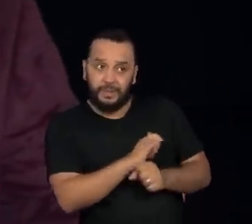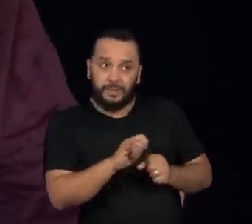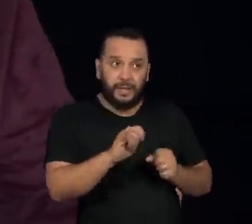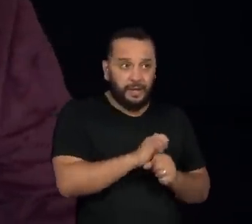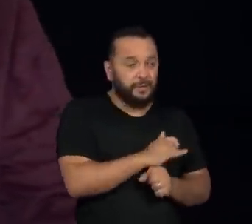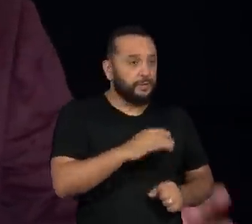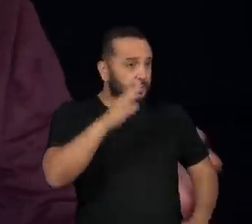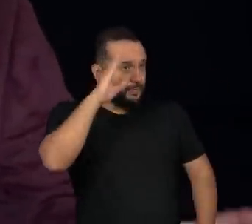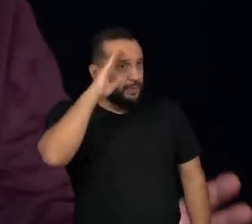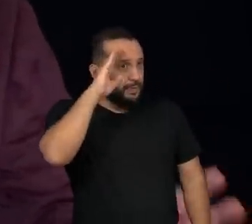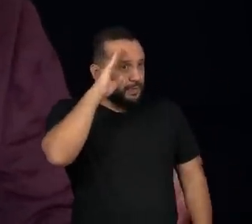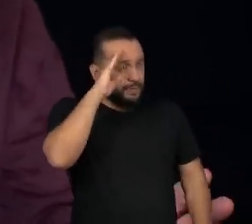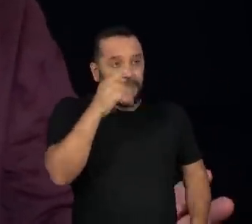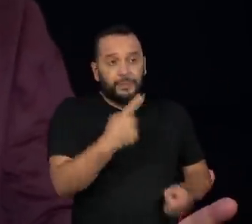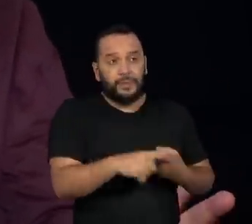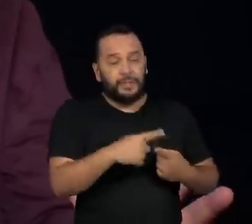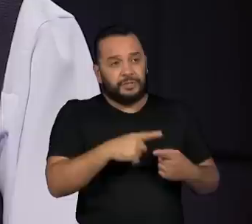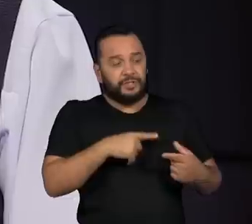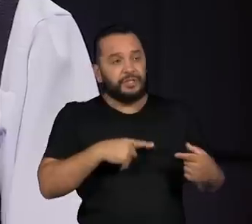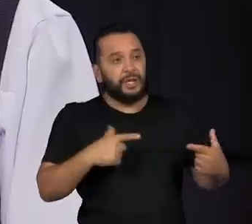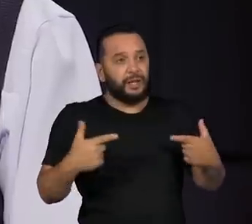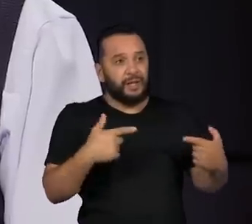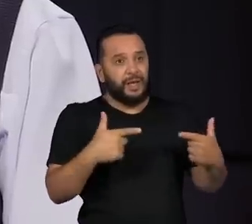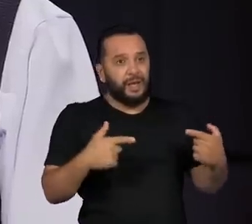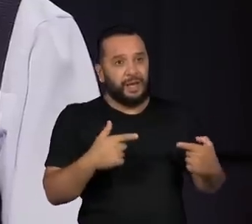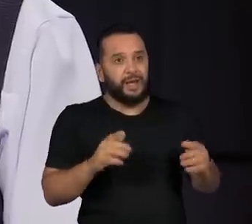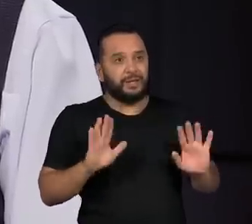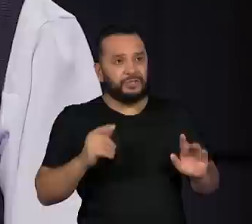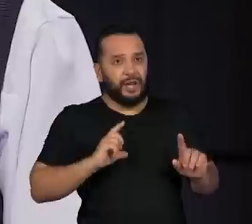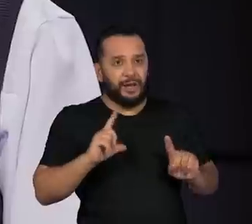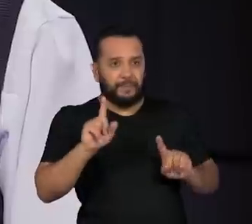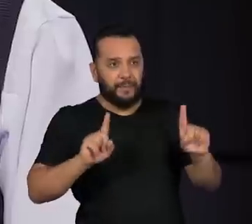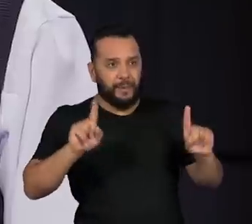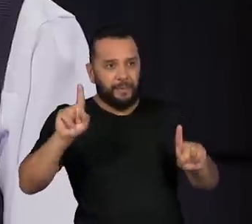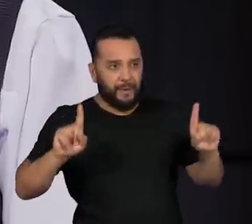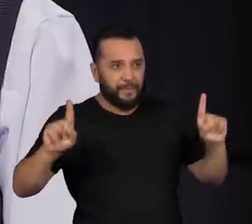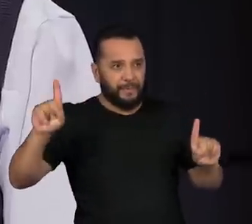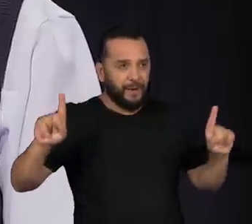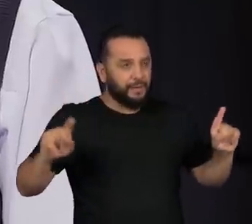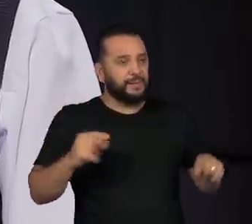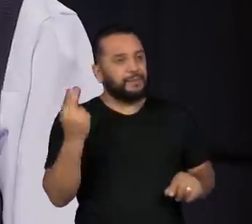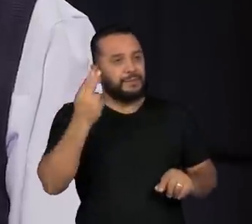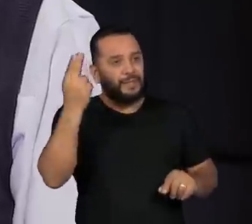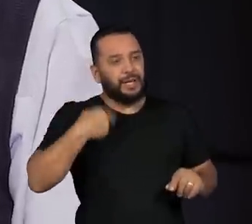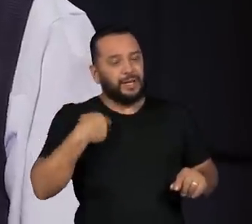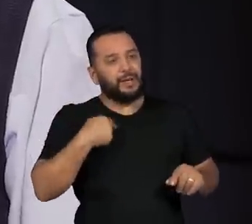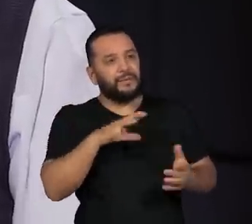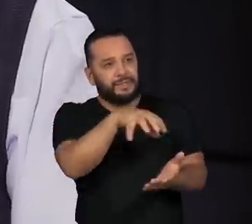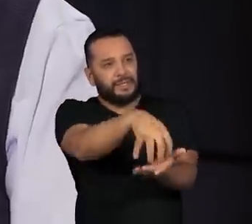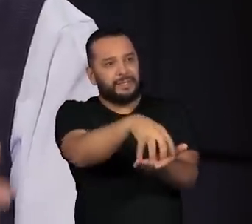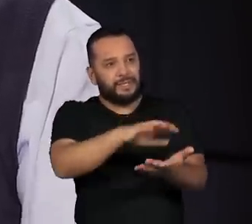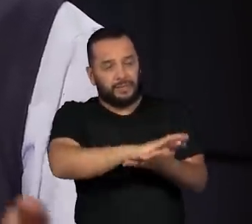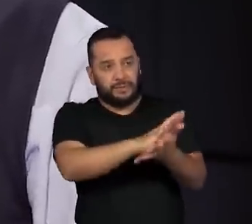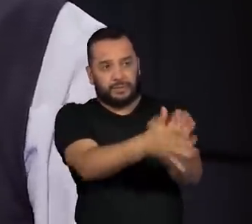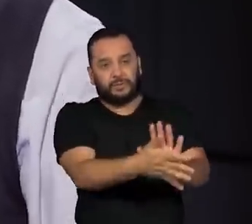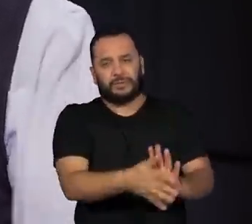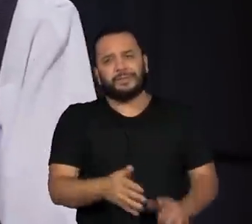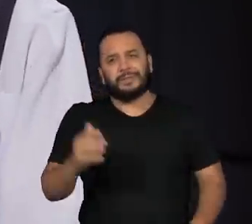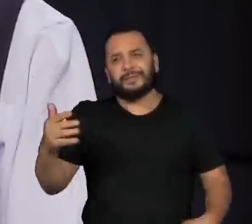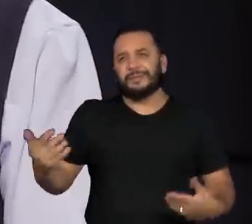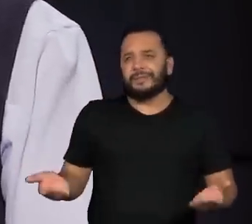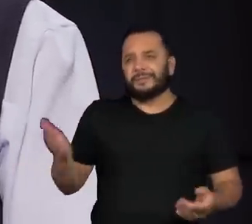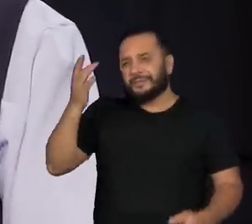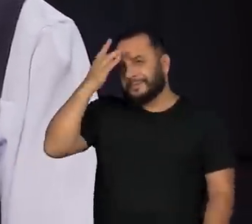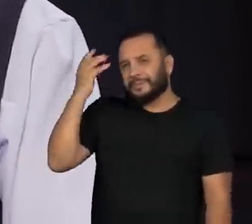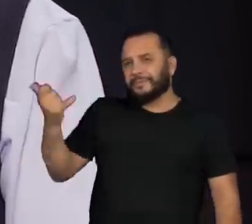centralizada que era a guerra fria né que não tinha como destruir uma central Então o que me foi dito pelos que ainda estão